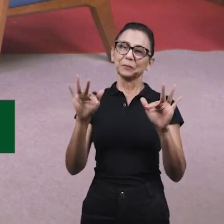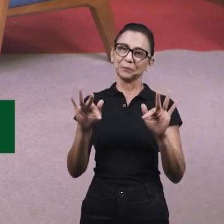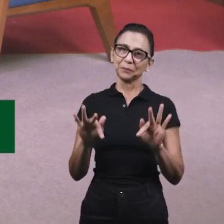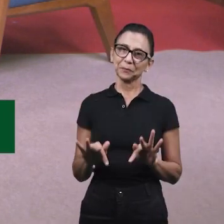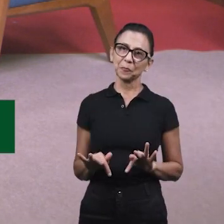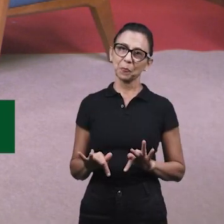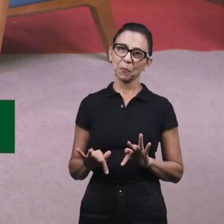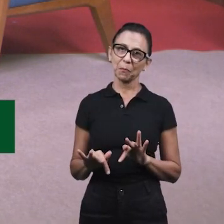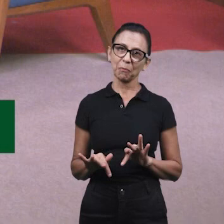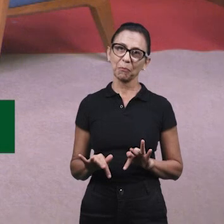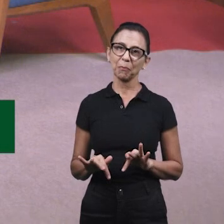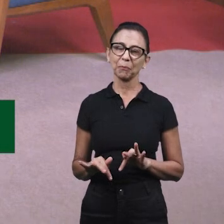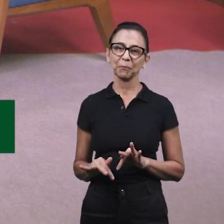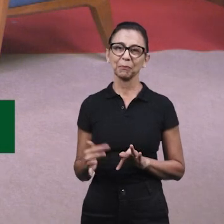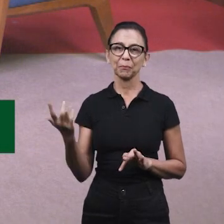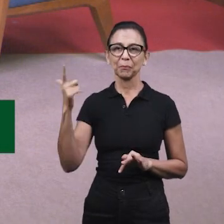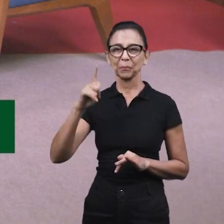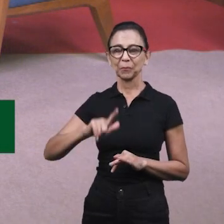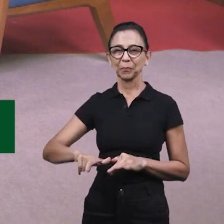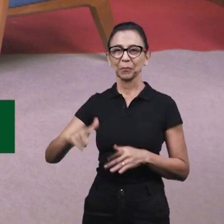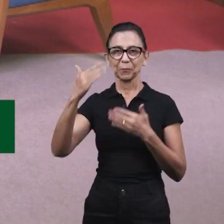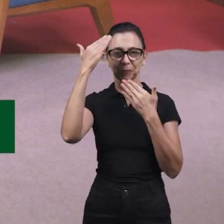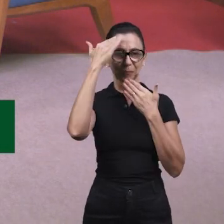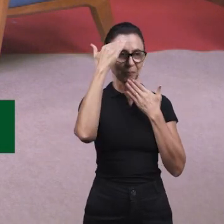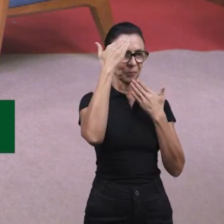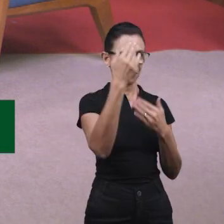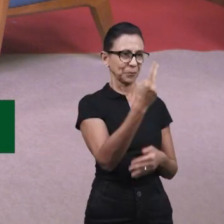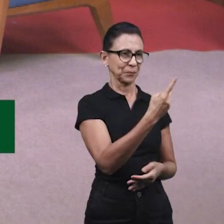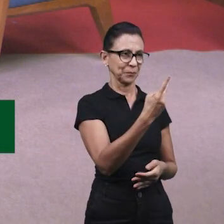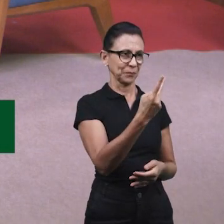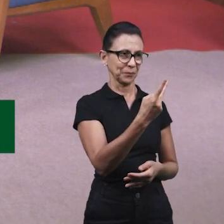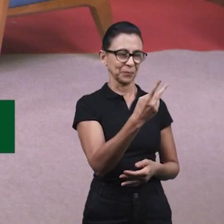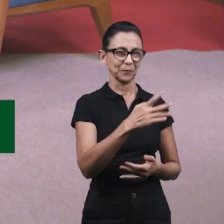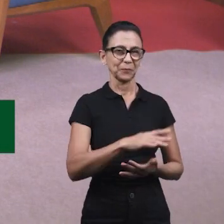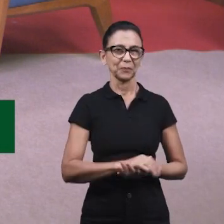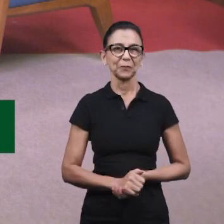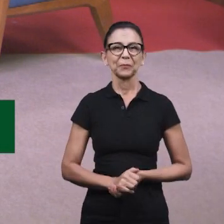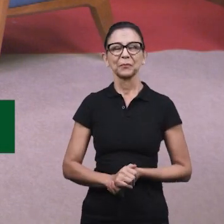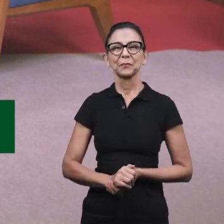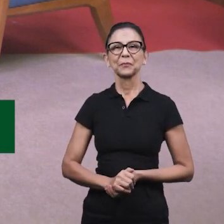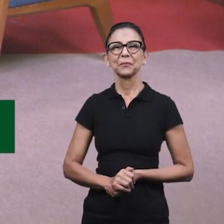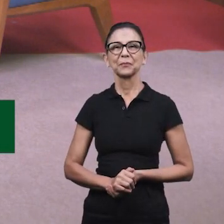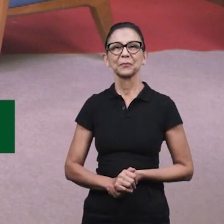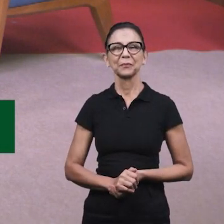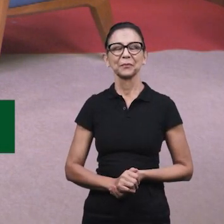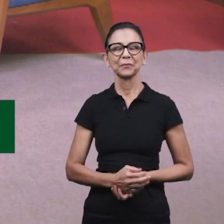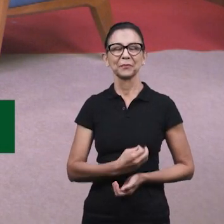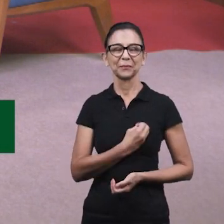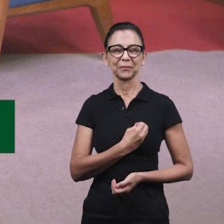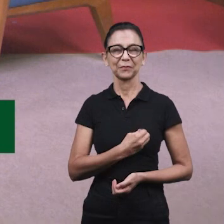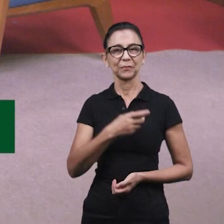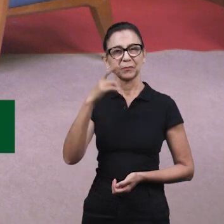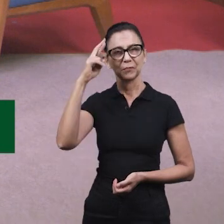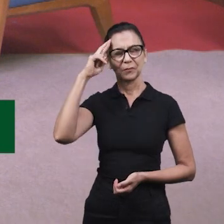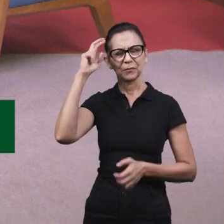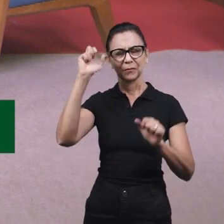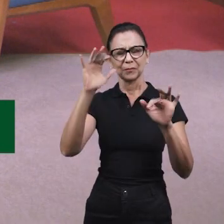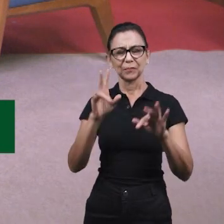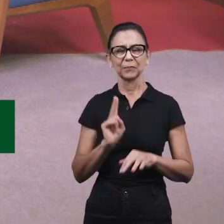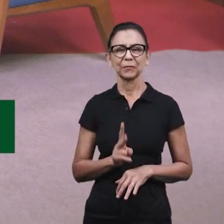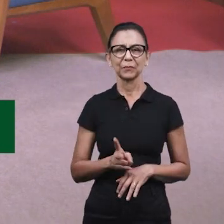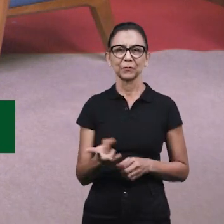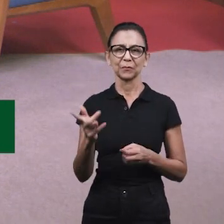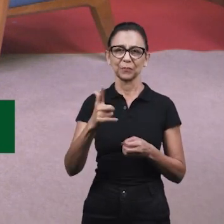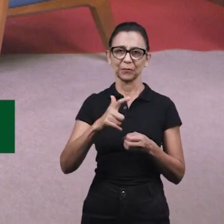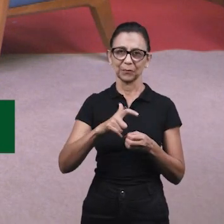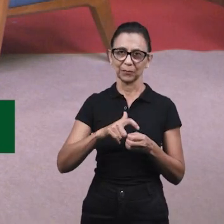final do nosso quadro. Mais uma vez agradecer aos dois pela presença, que Deus abençoe e que o Senhor nos dê a oportunidade de continuarmos muitas outras